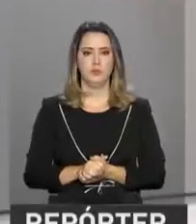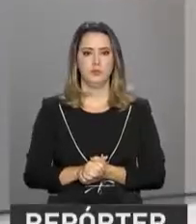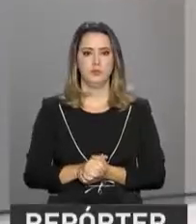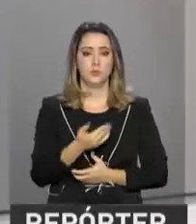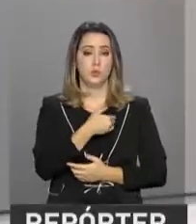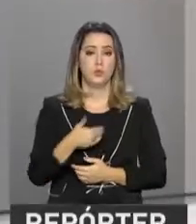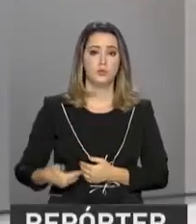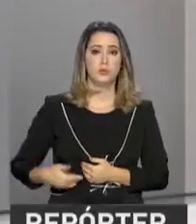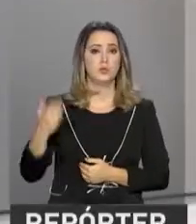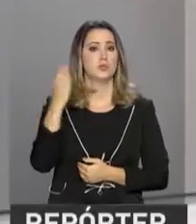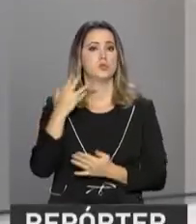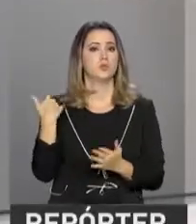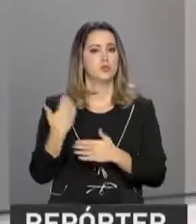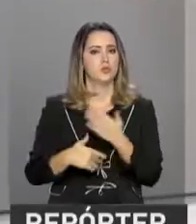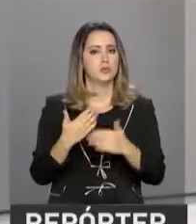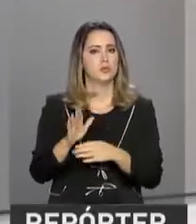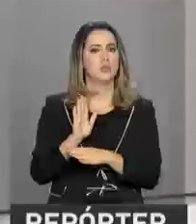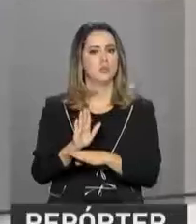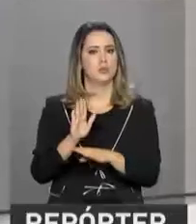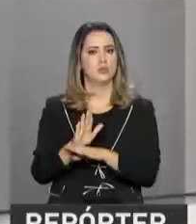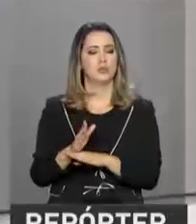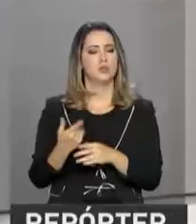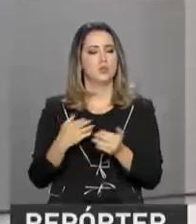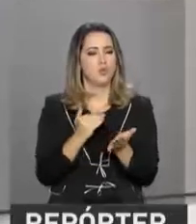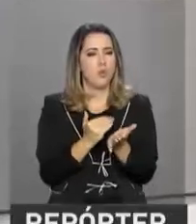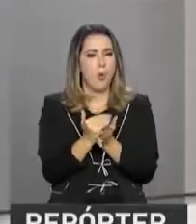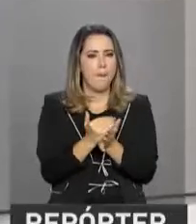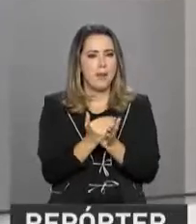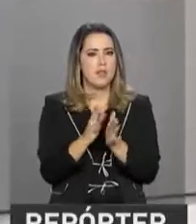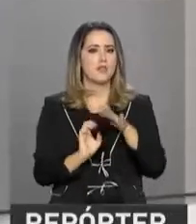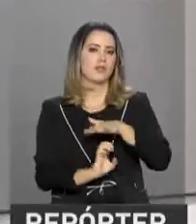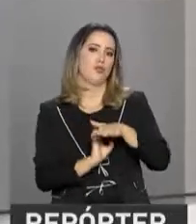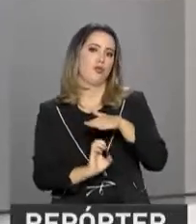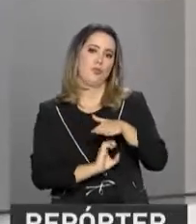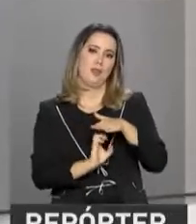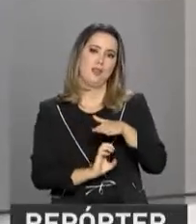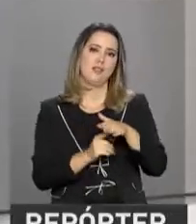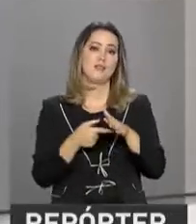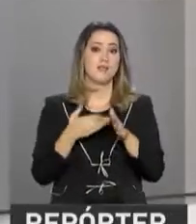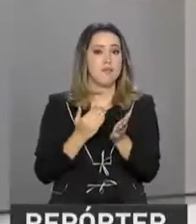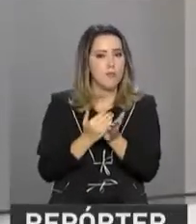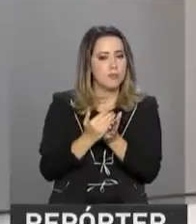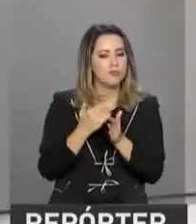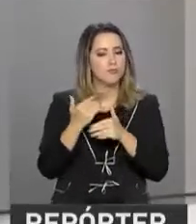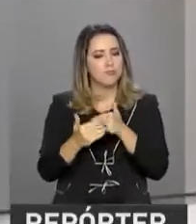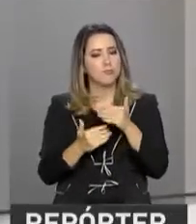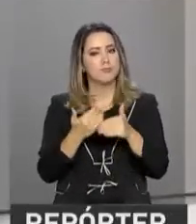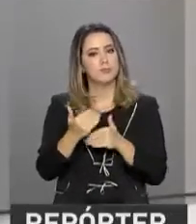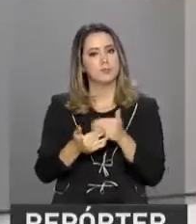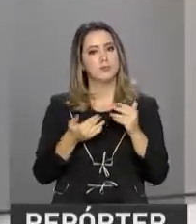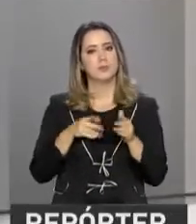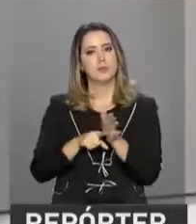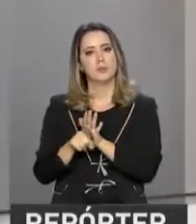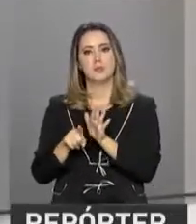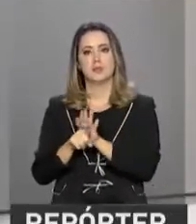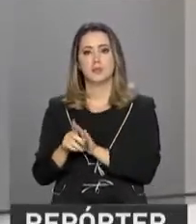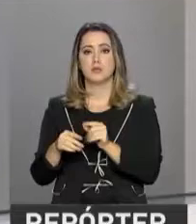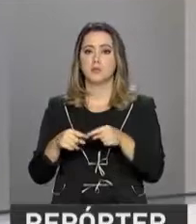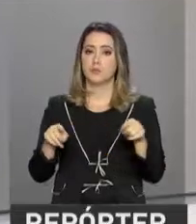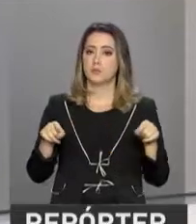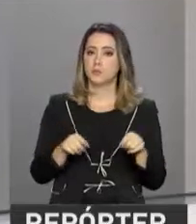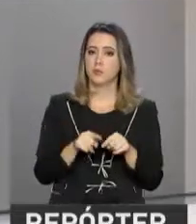O governo brasileiro segue apoiando as startups, aquelas empresas emergentes em fase de desenvolvimento e pesquisa de